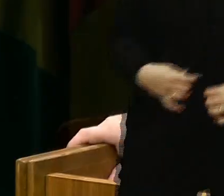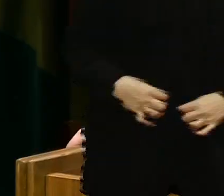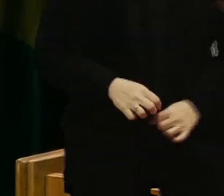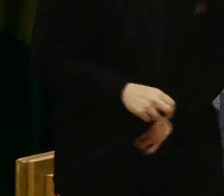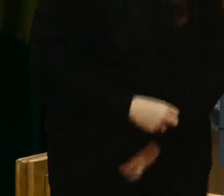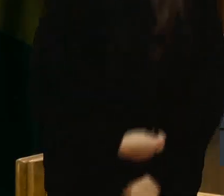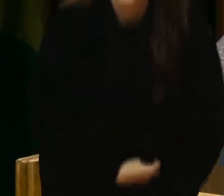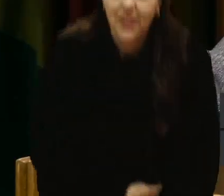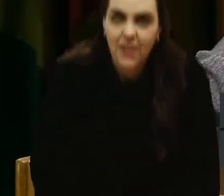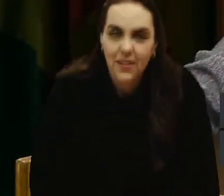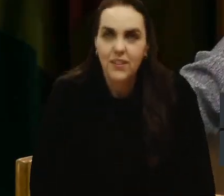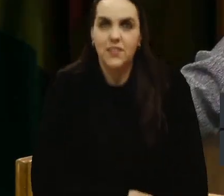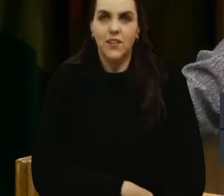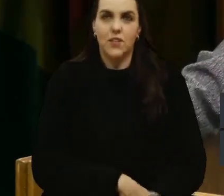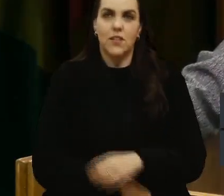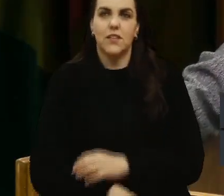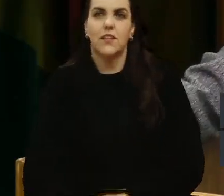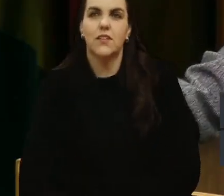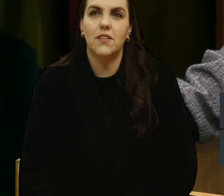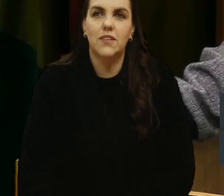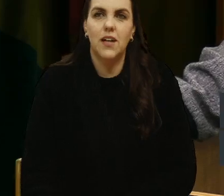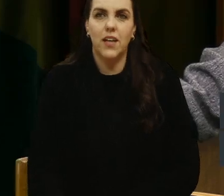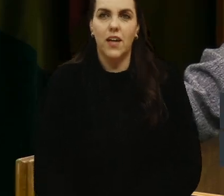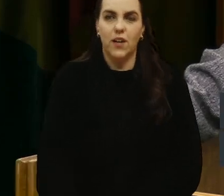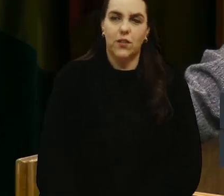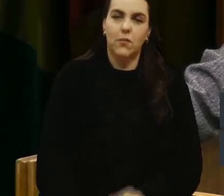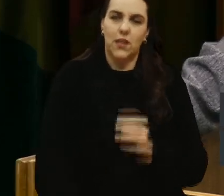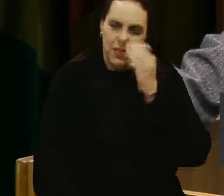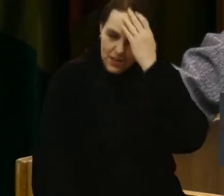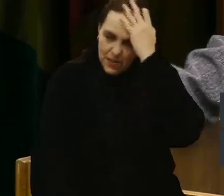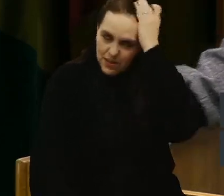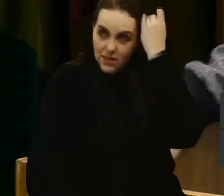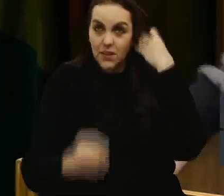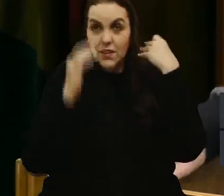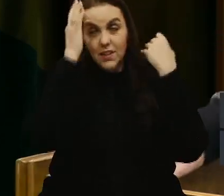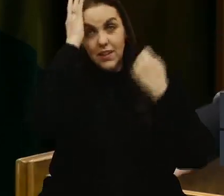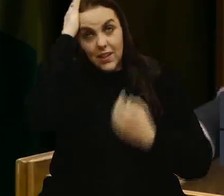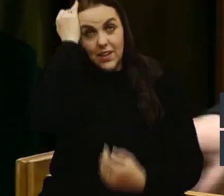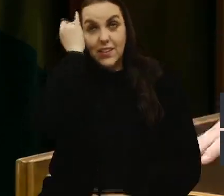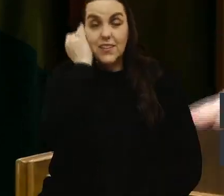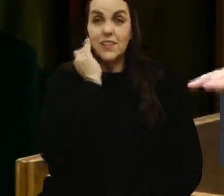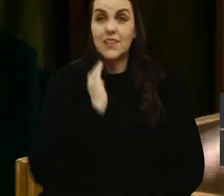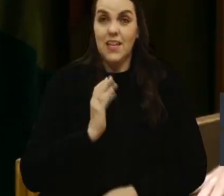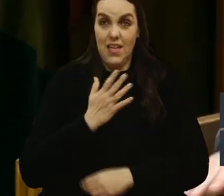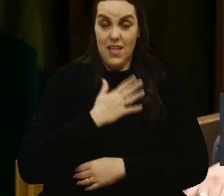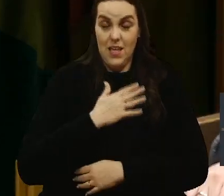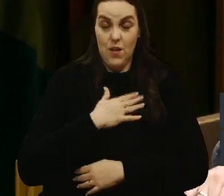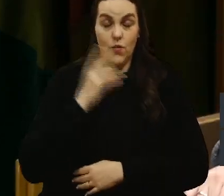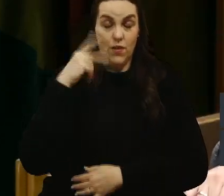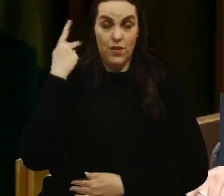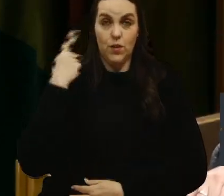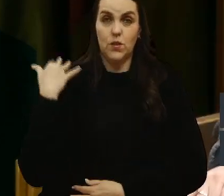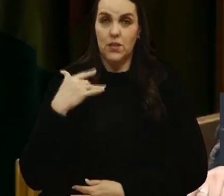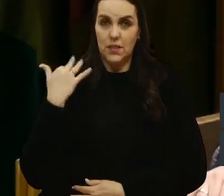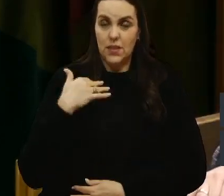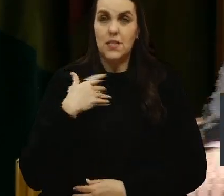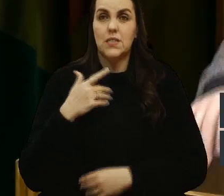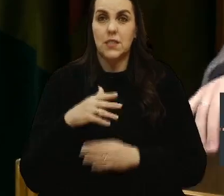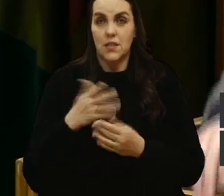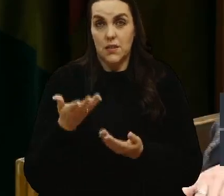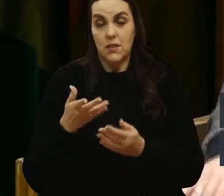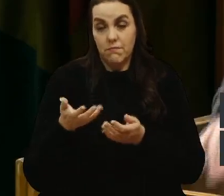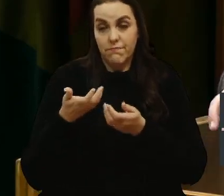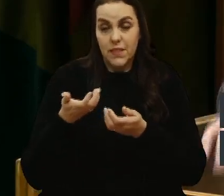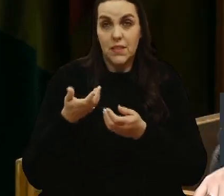Eu trabalhava na Câmara em 2013, era assessor do vereador Rafael Bueno, quando eu e a vereadora Andressa promovemos uma mobilização exatamente naquele local, porque havia